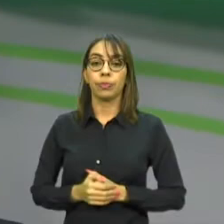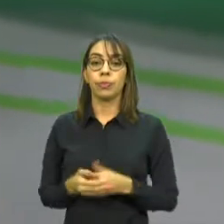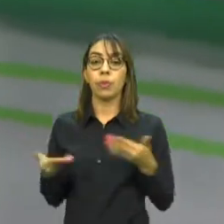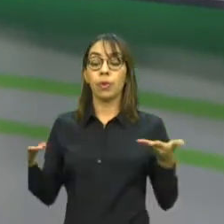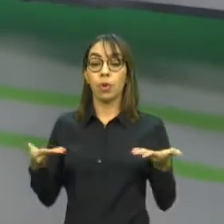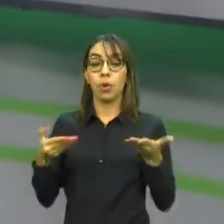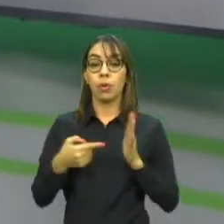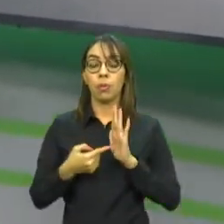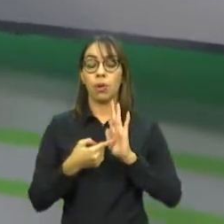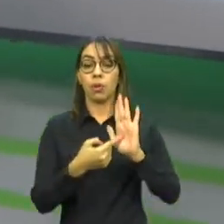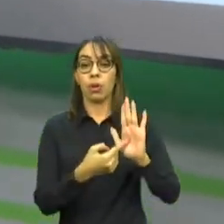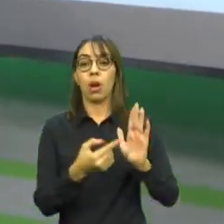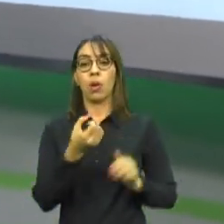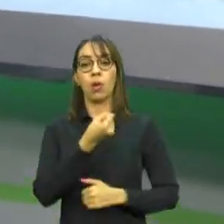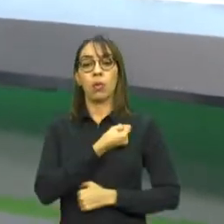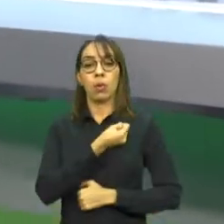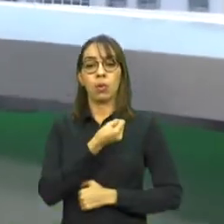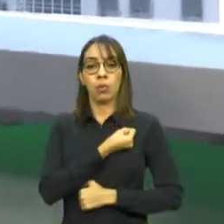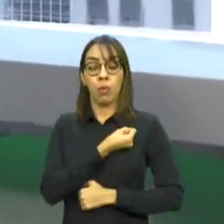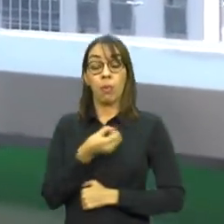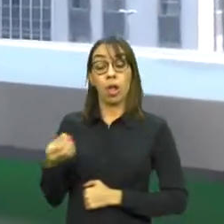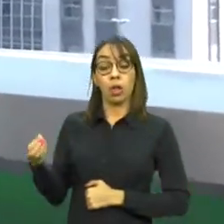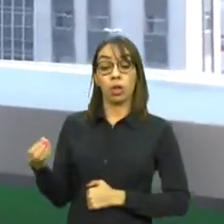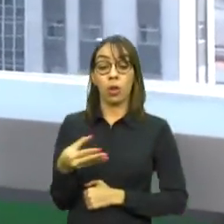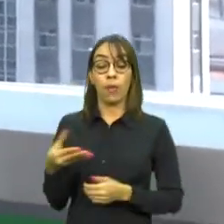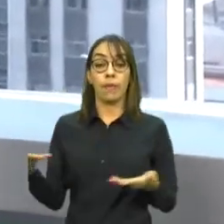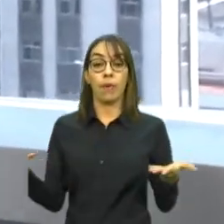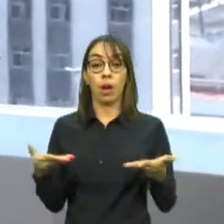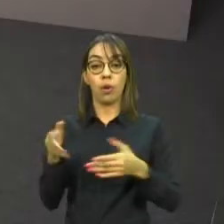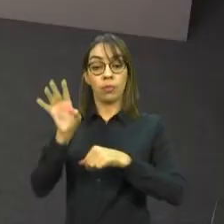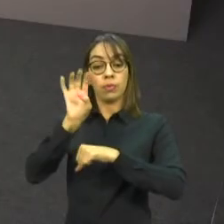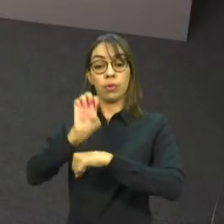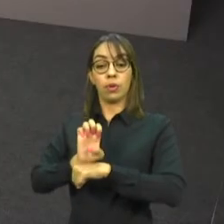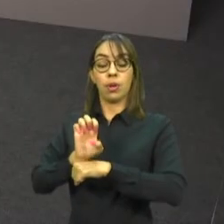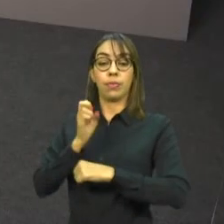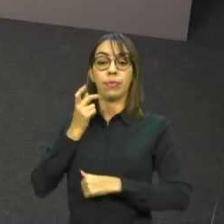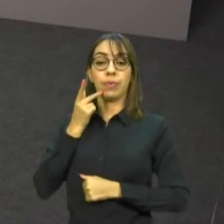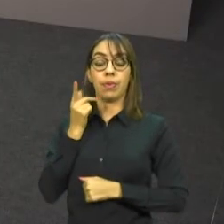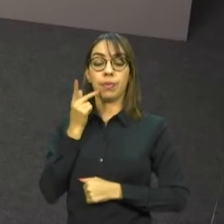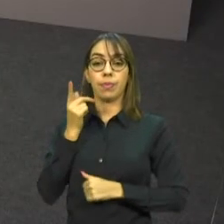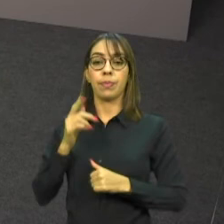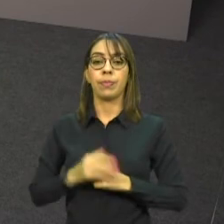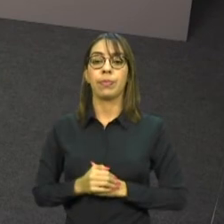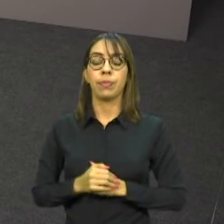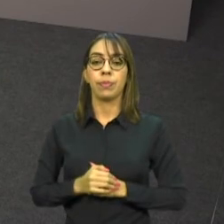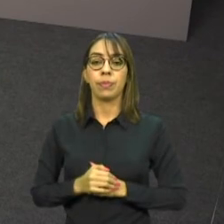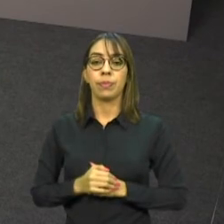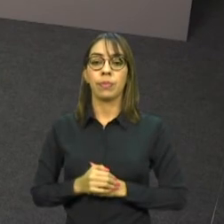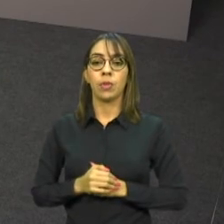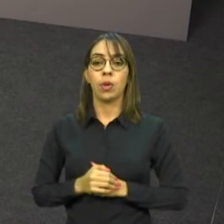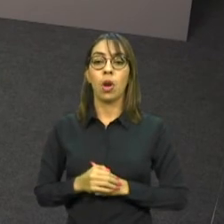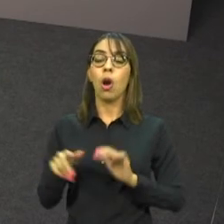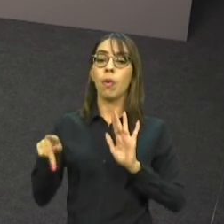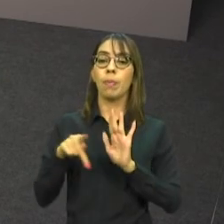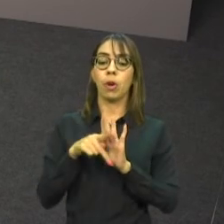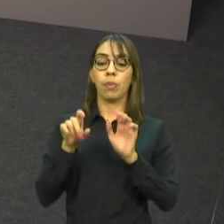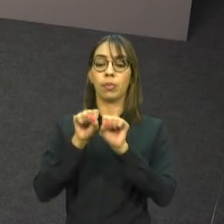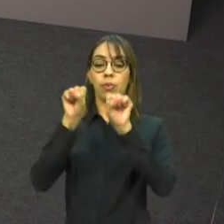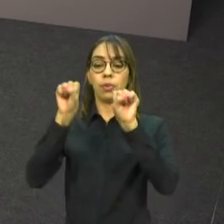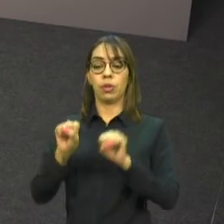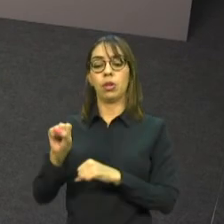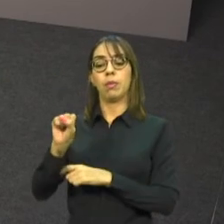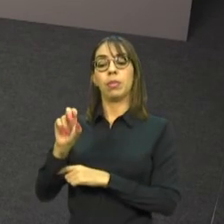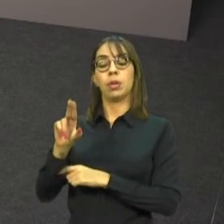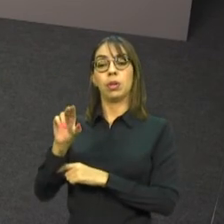números atualizados da Covid-19 no estado. De acordo com dados do Sistema IntegraSUS, foram registrados até agora